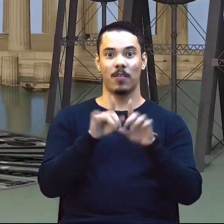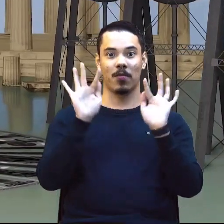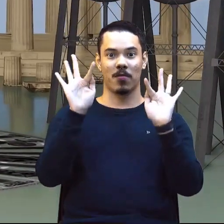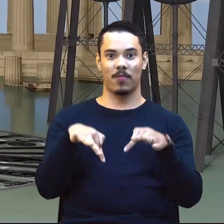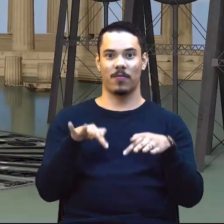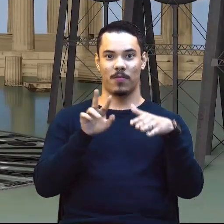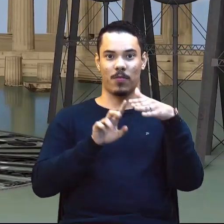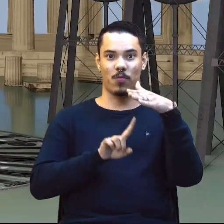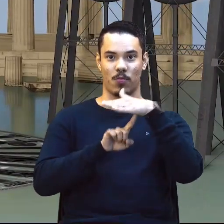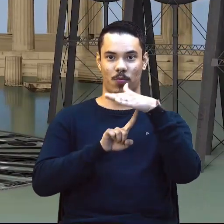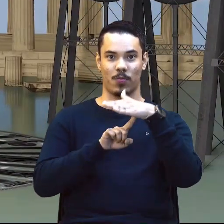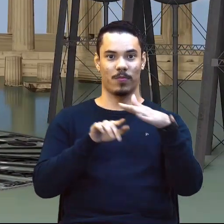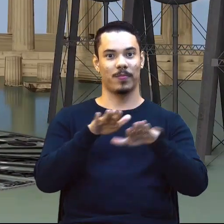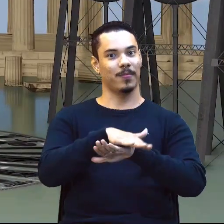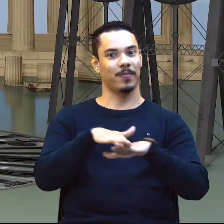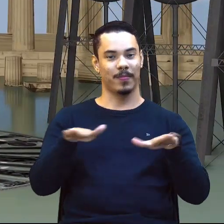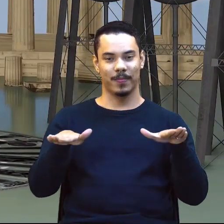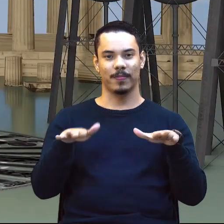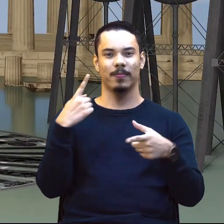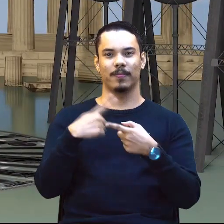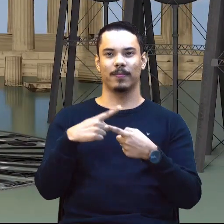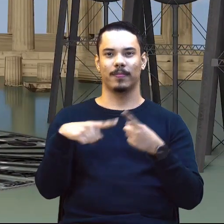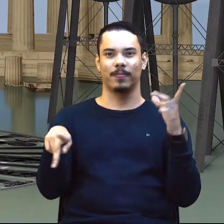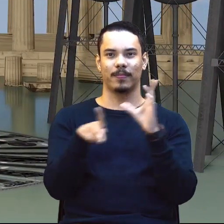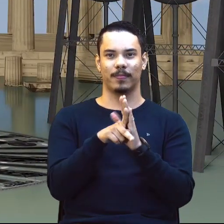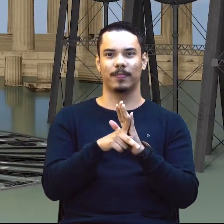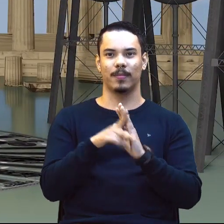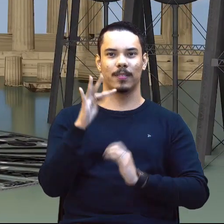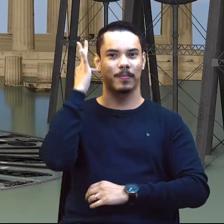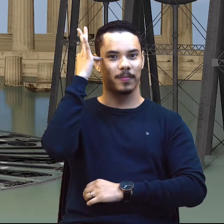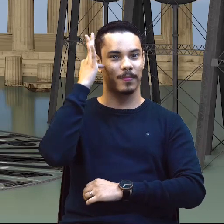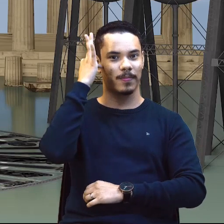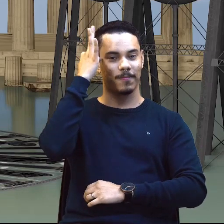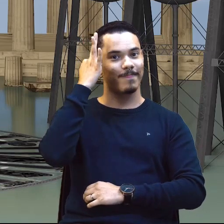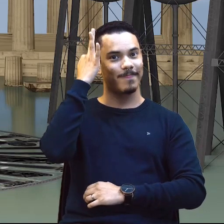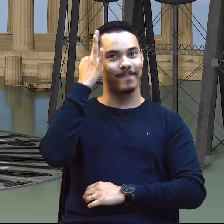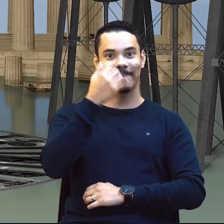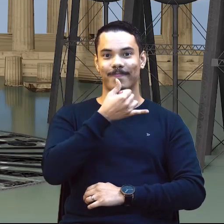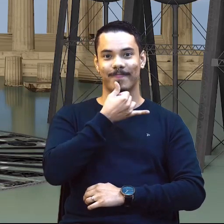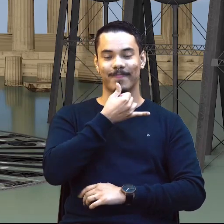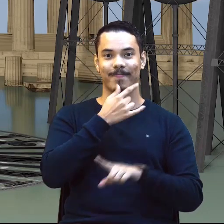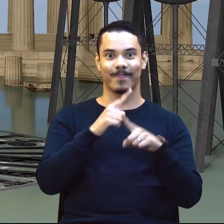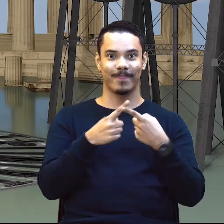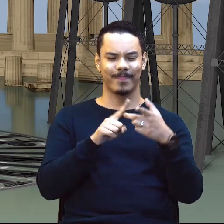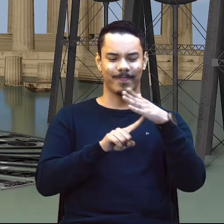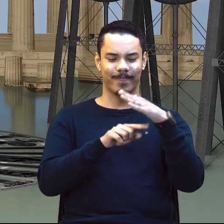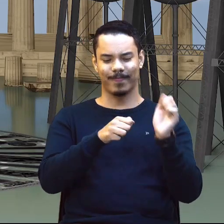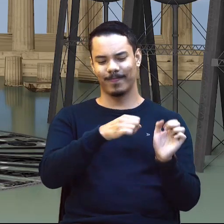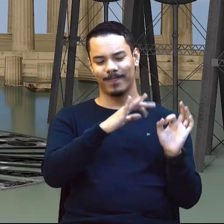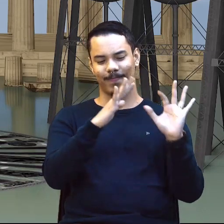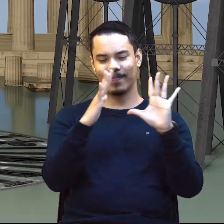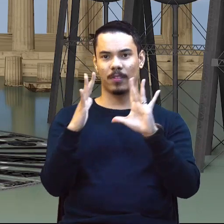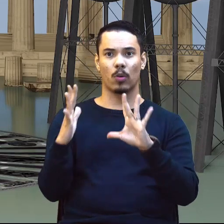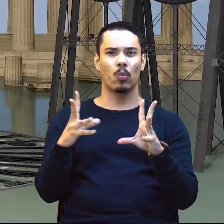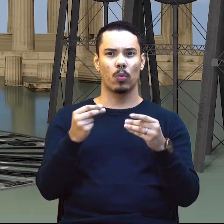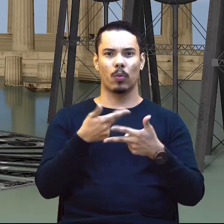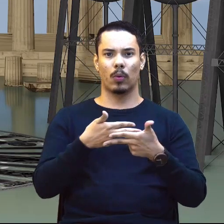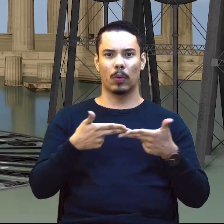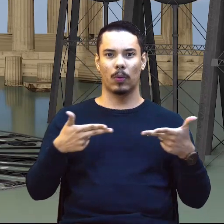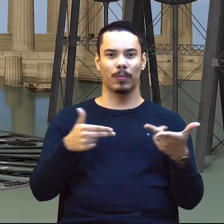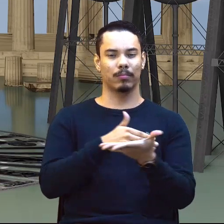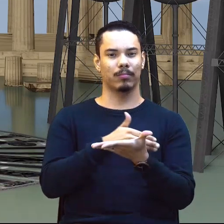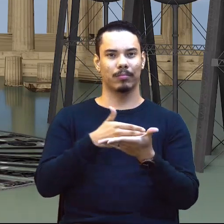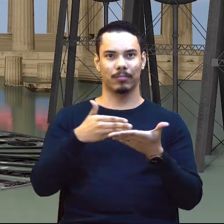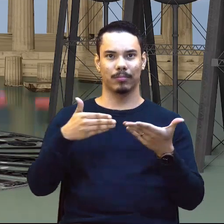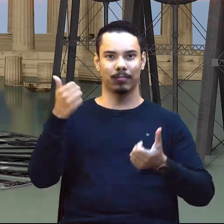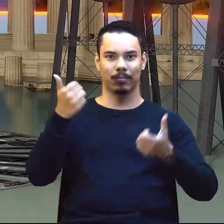1 do componente curricular de filosofia. Então, nessa unidade nós vimos muitas coisas, desde o início de